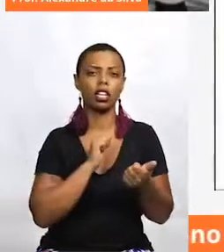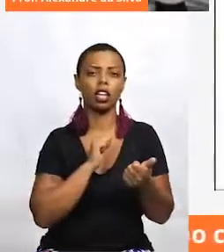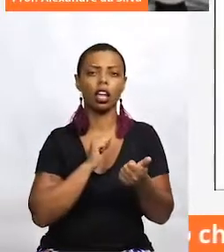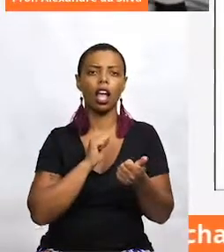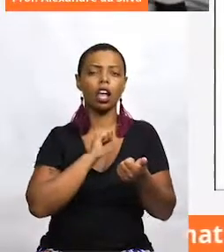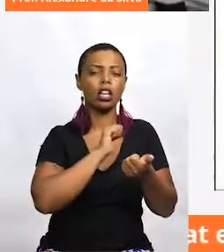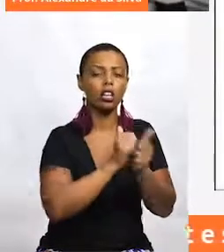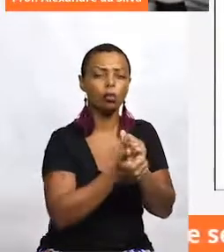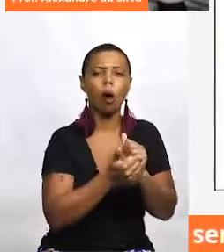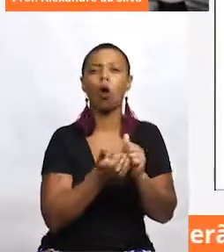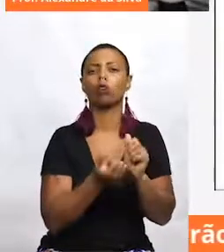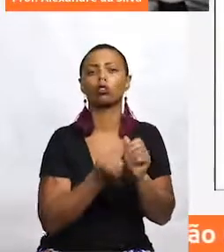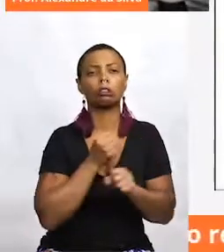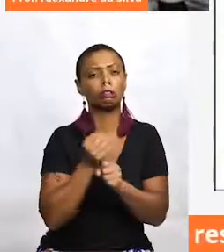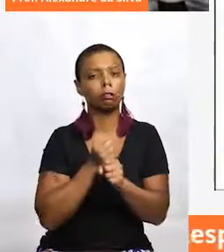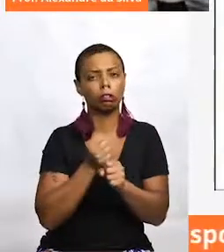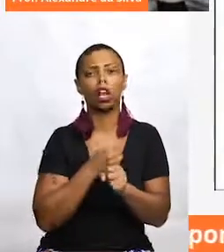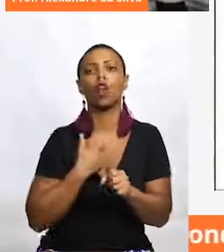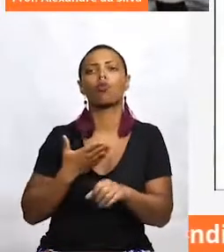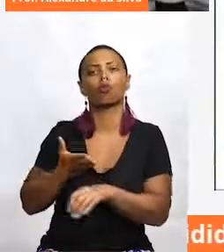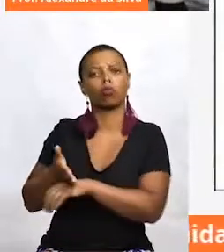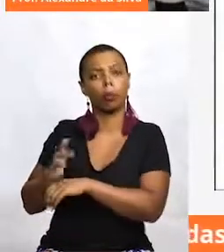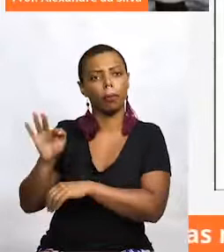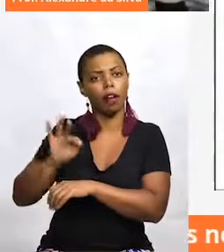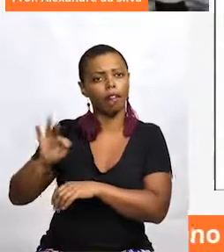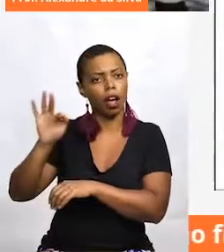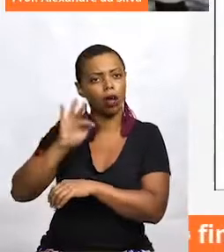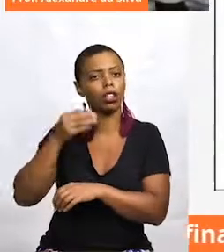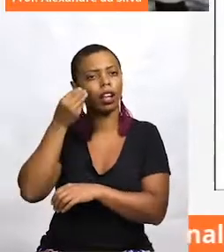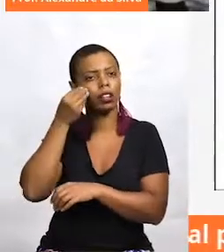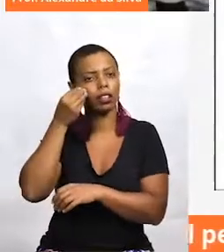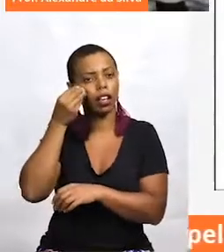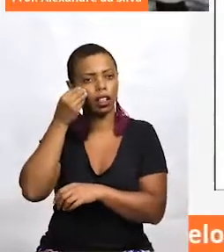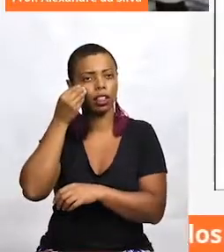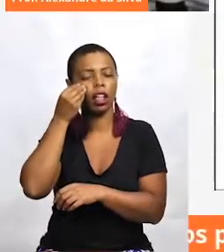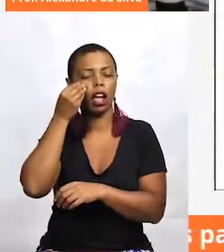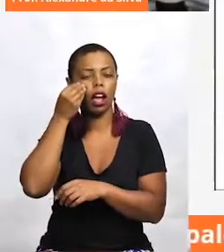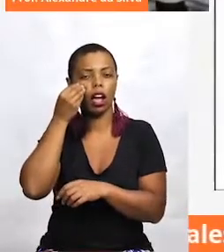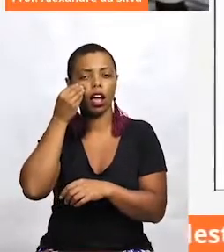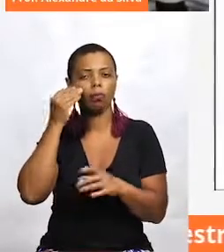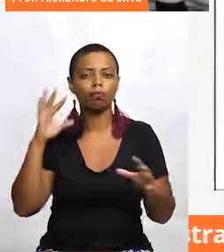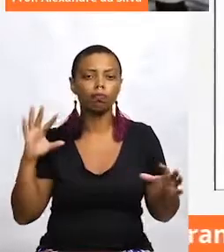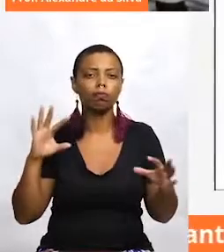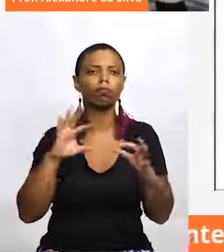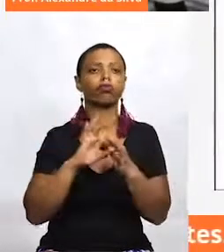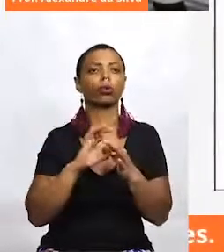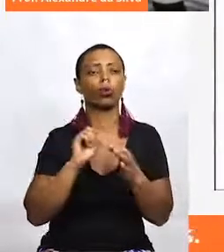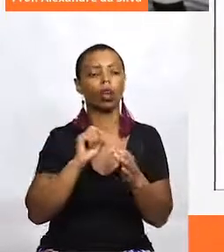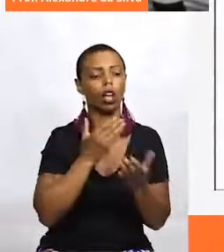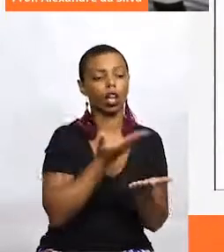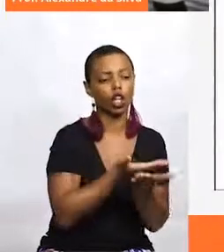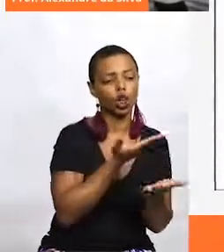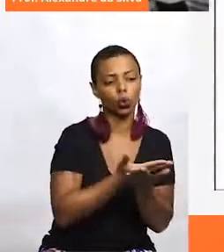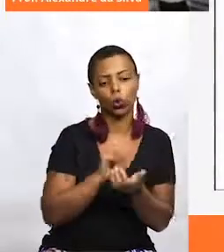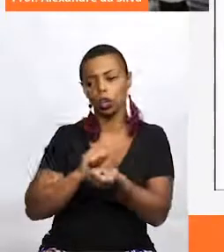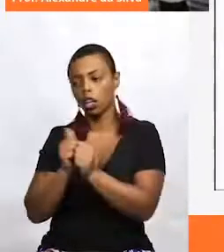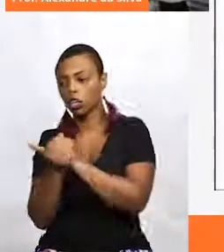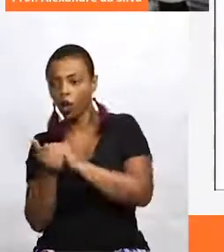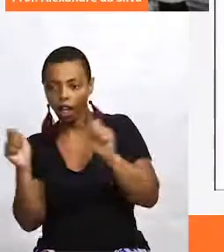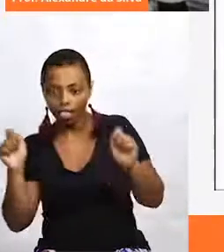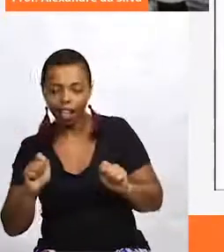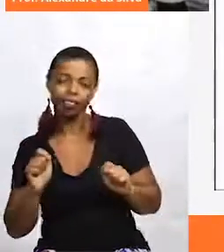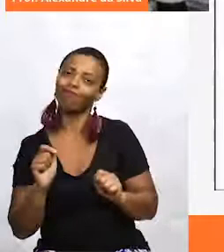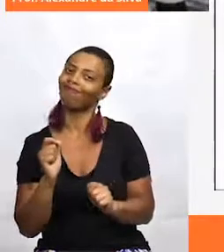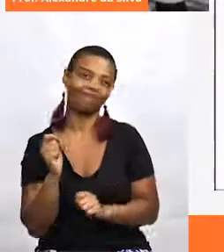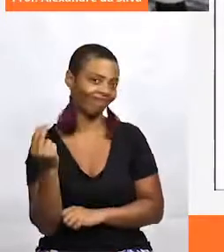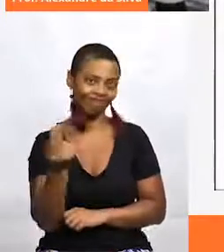cheguei aí para a faculdade na perspectiva de tentar conciliar o estudo com o esporte, mas não